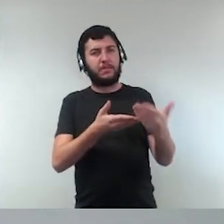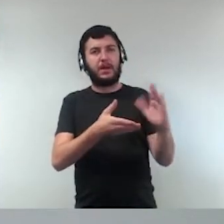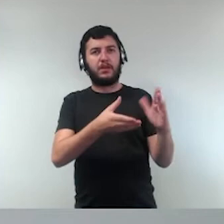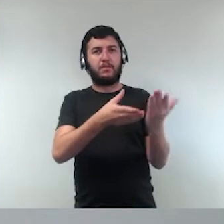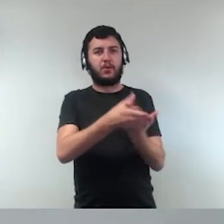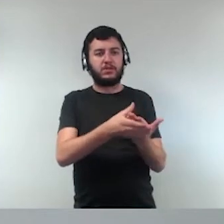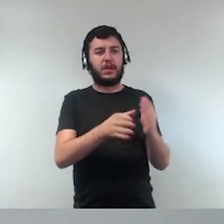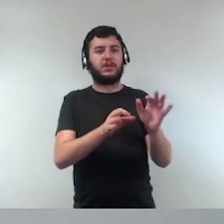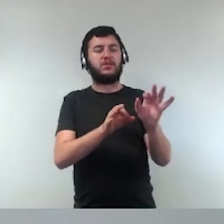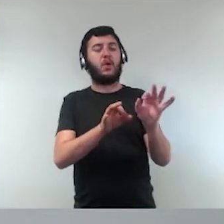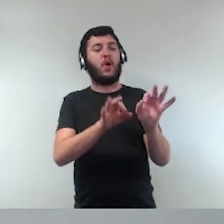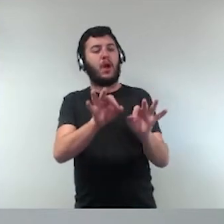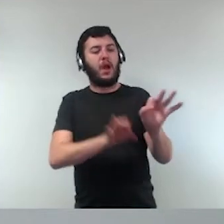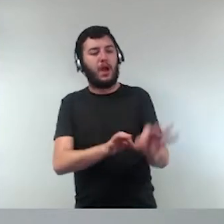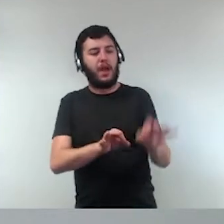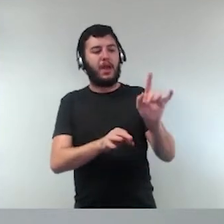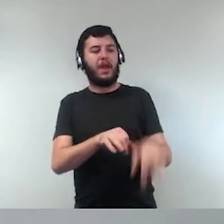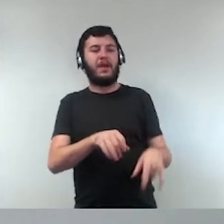sanabilidade